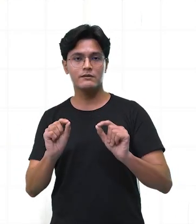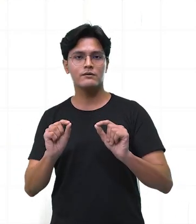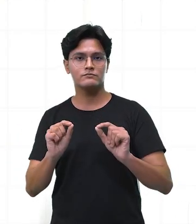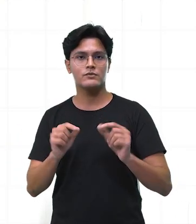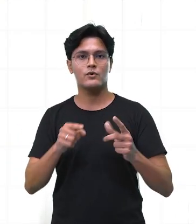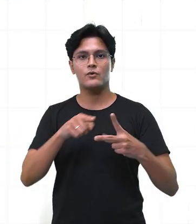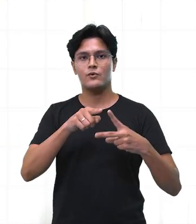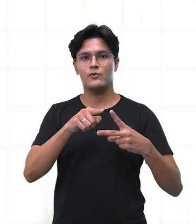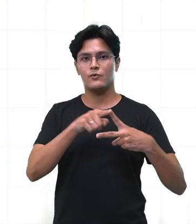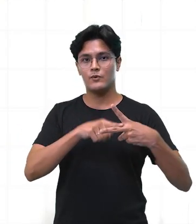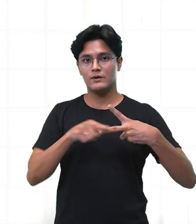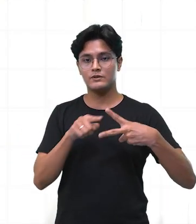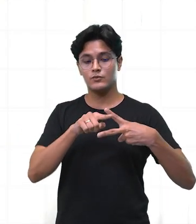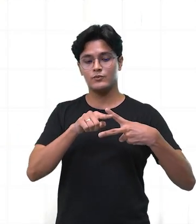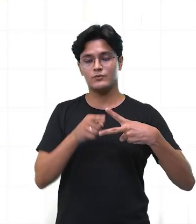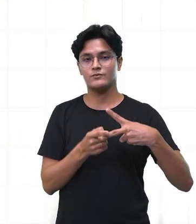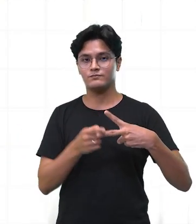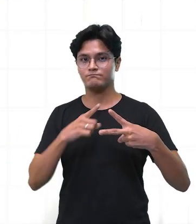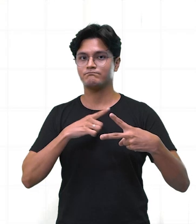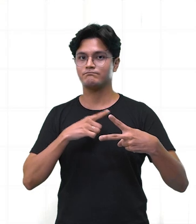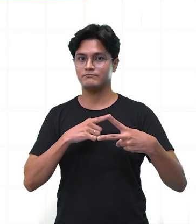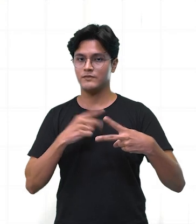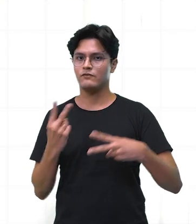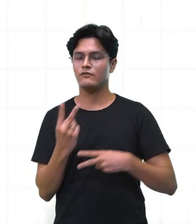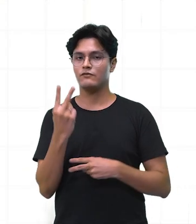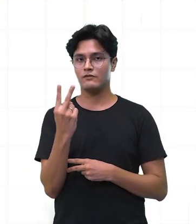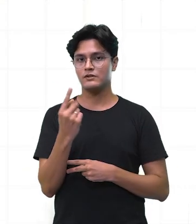180 graus. Quando você